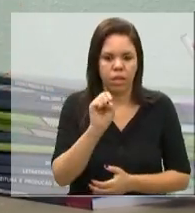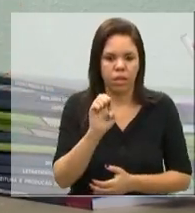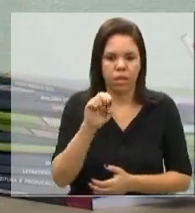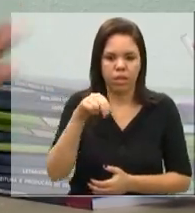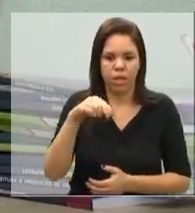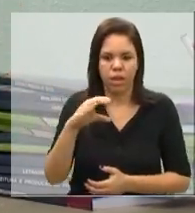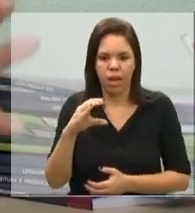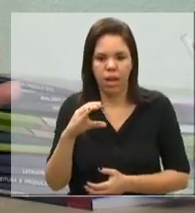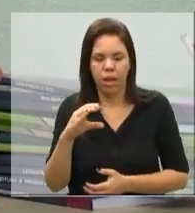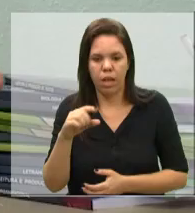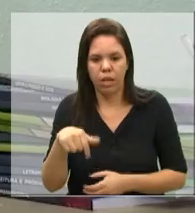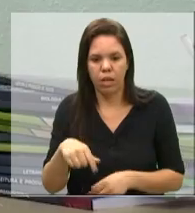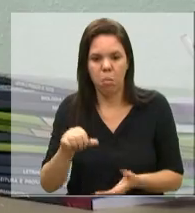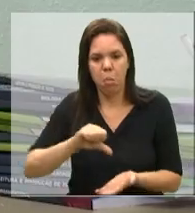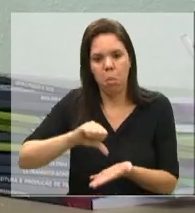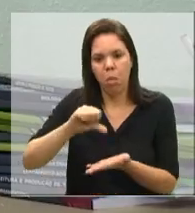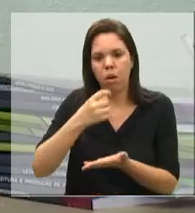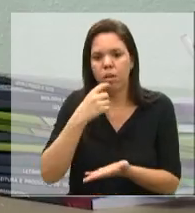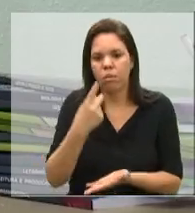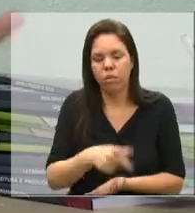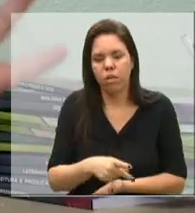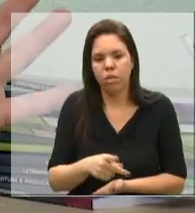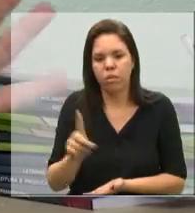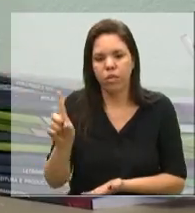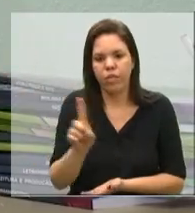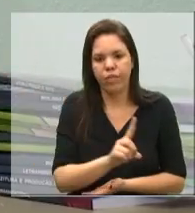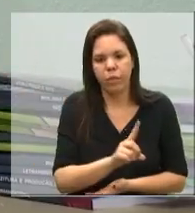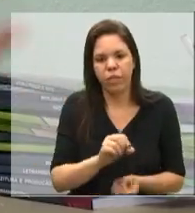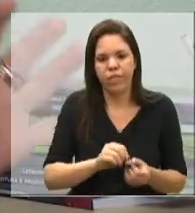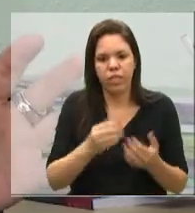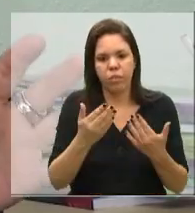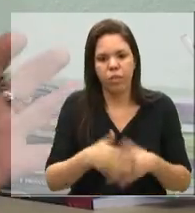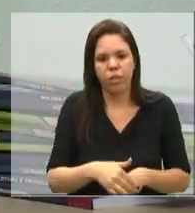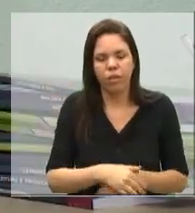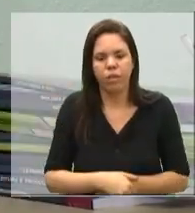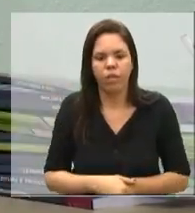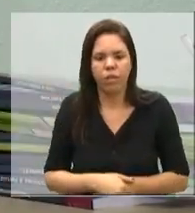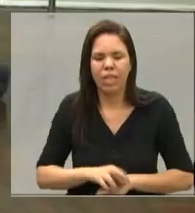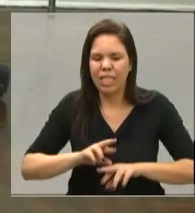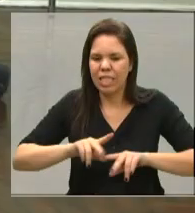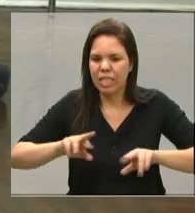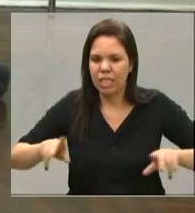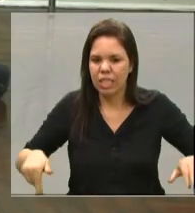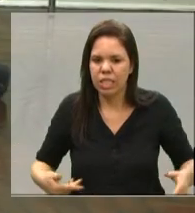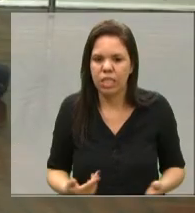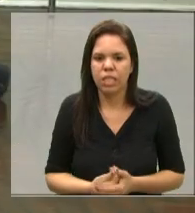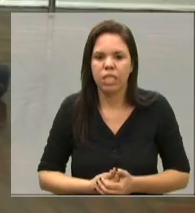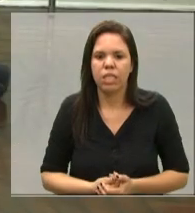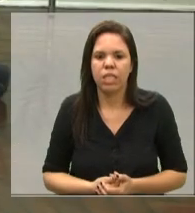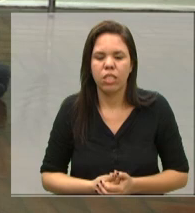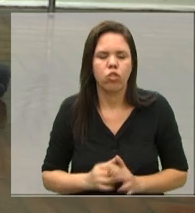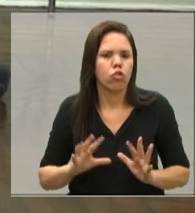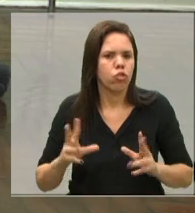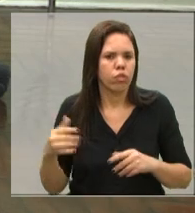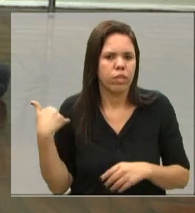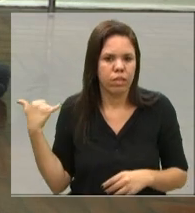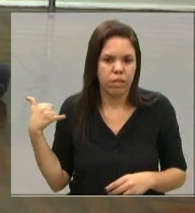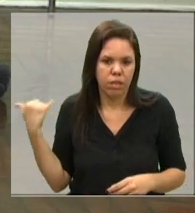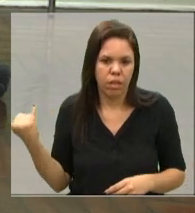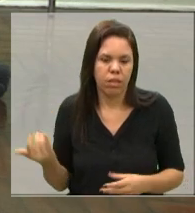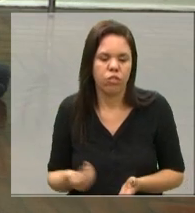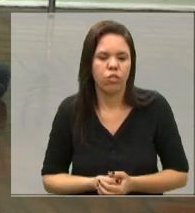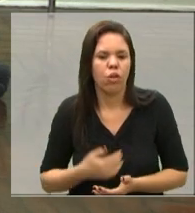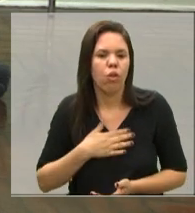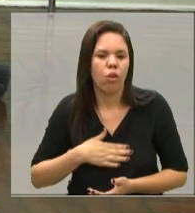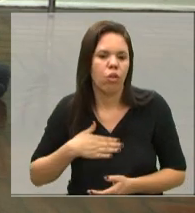aqui em Campinas, então as pessoas vêm para fazer a prova e você encontra gente de todo estilo, todo perfil, todas as idades. E eu particularmente